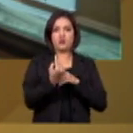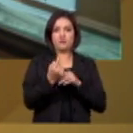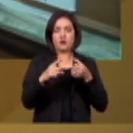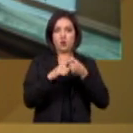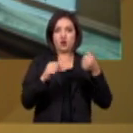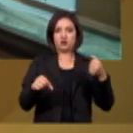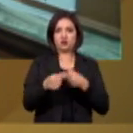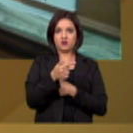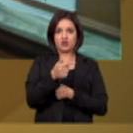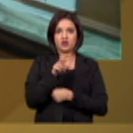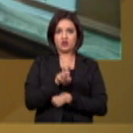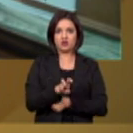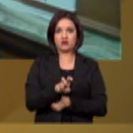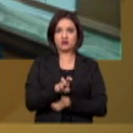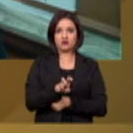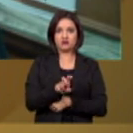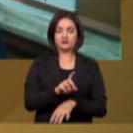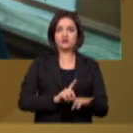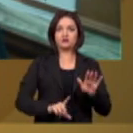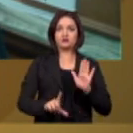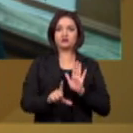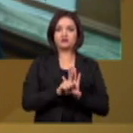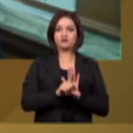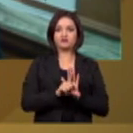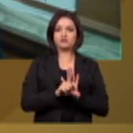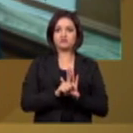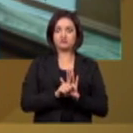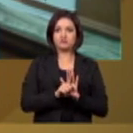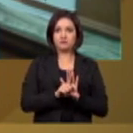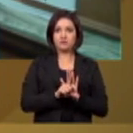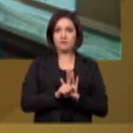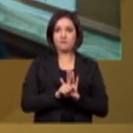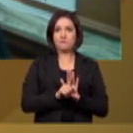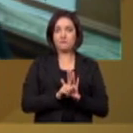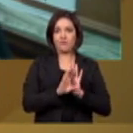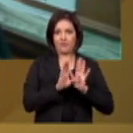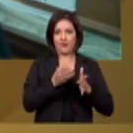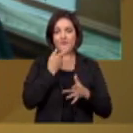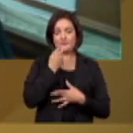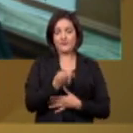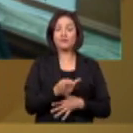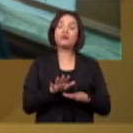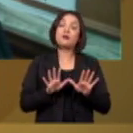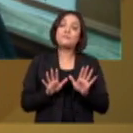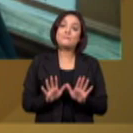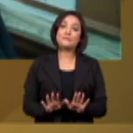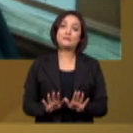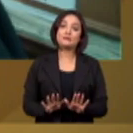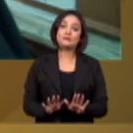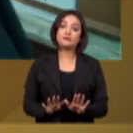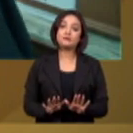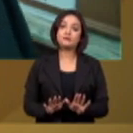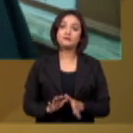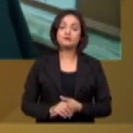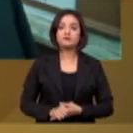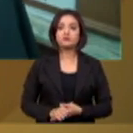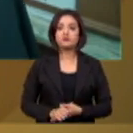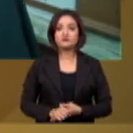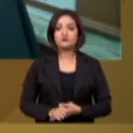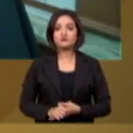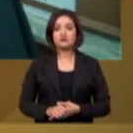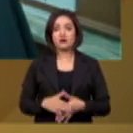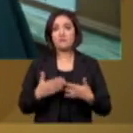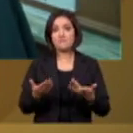a rua do circo da lei superada de qualquer forma alan